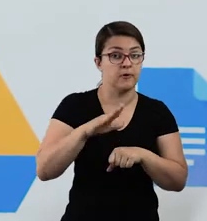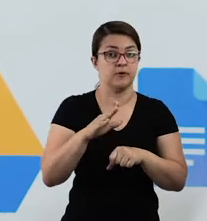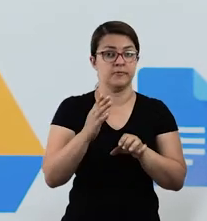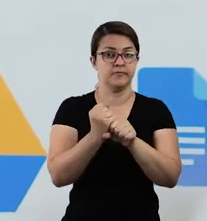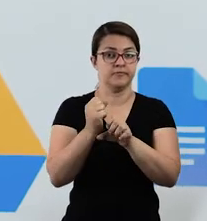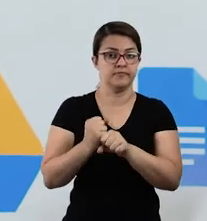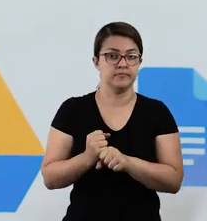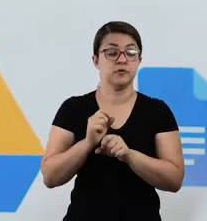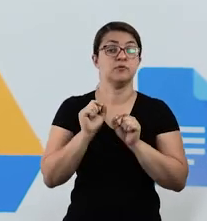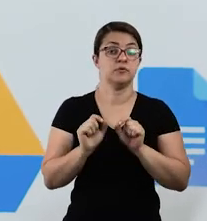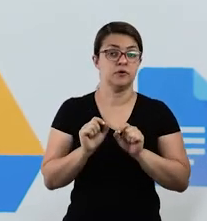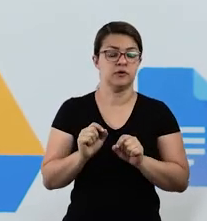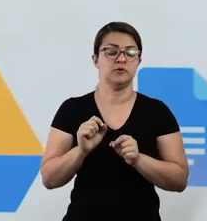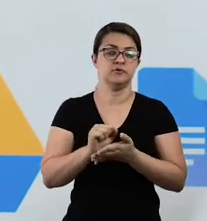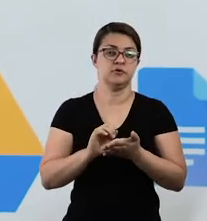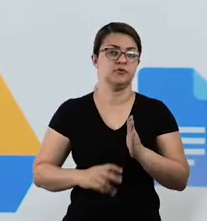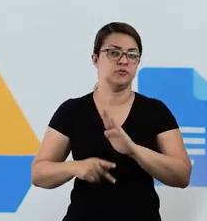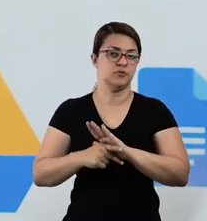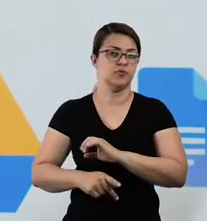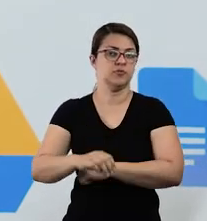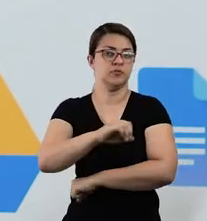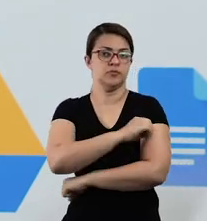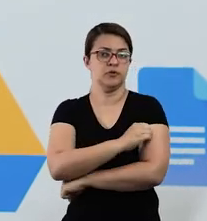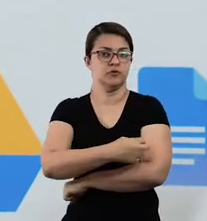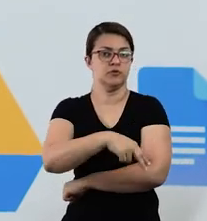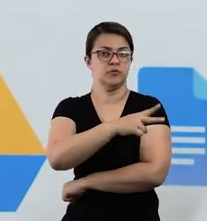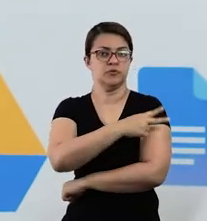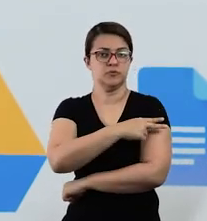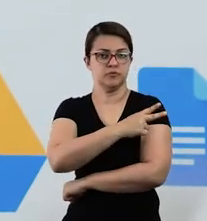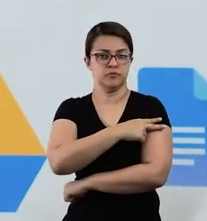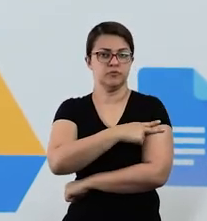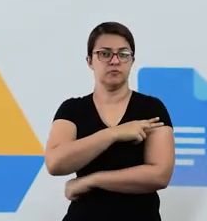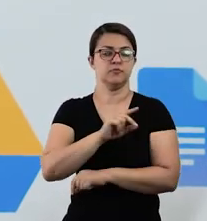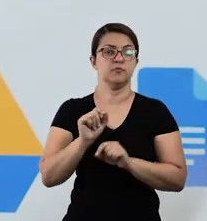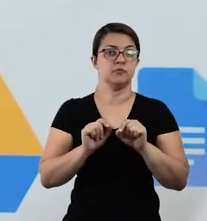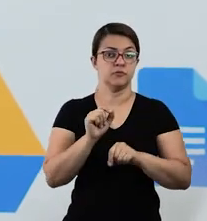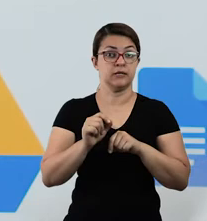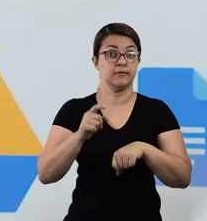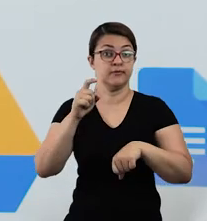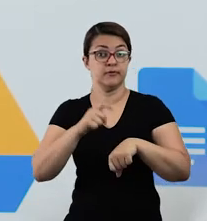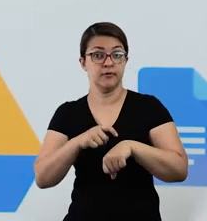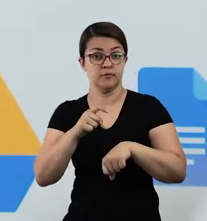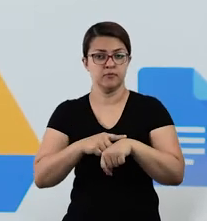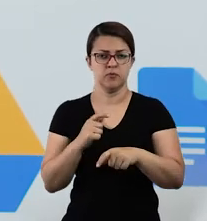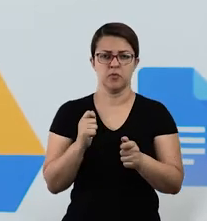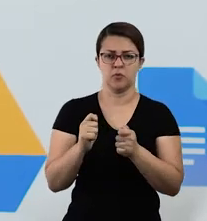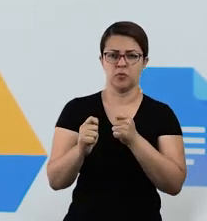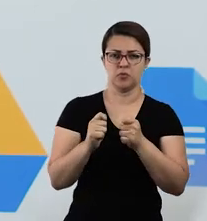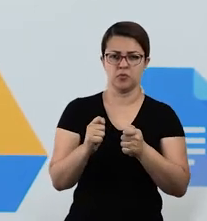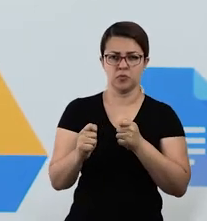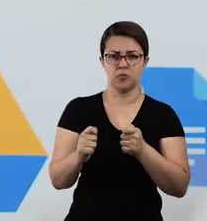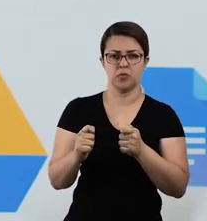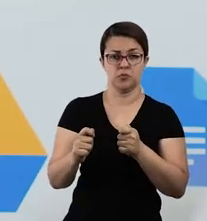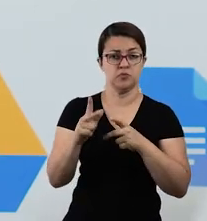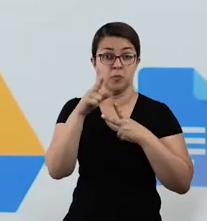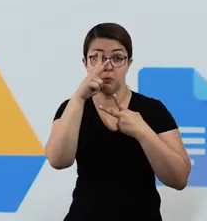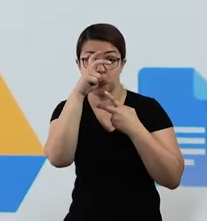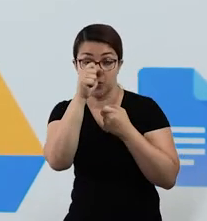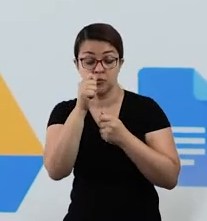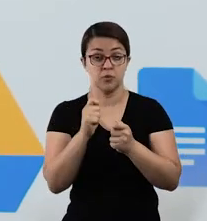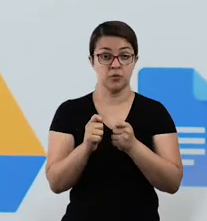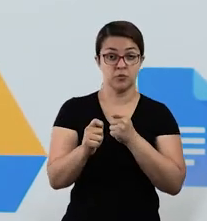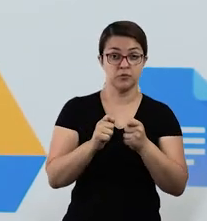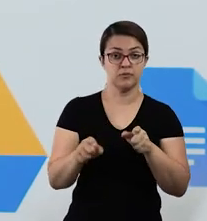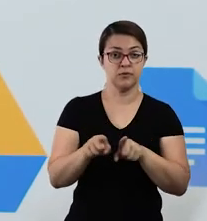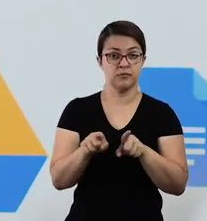atividade vai do pré ao segundo ano. Aqui a gente trabalha com tempo de reação, controle de força, tá?